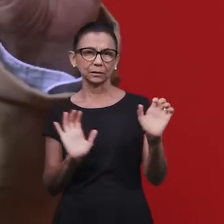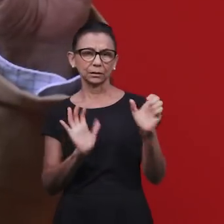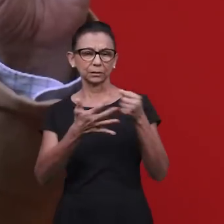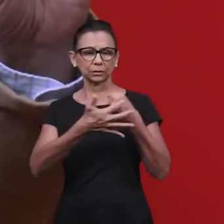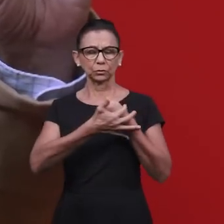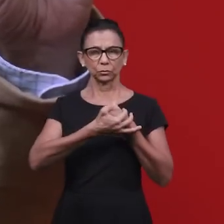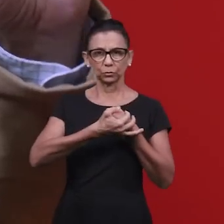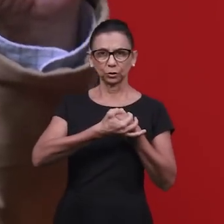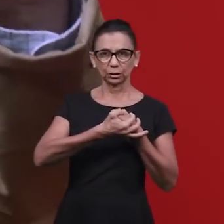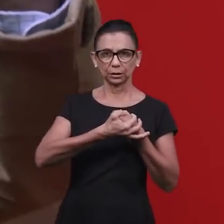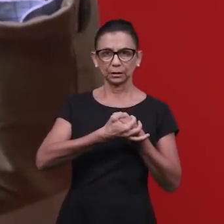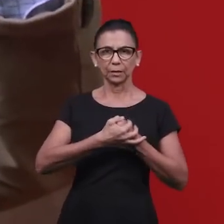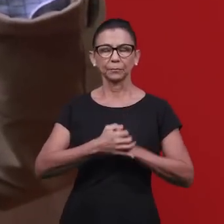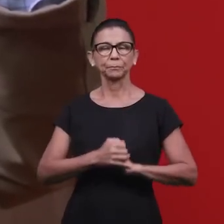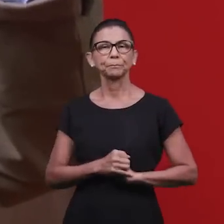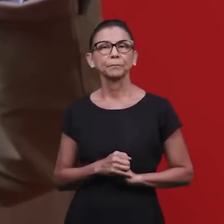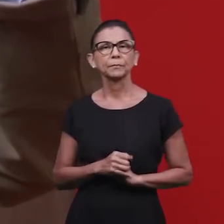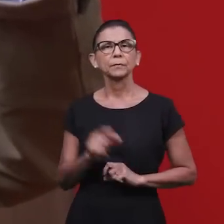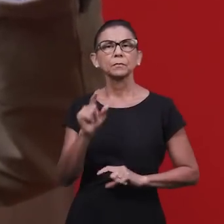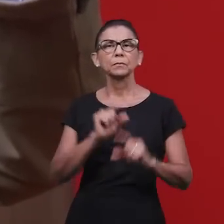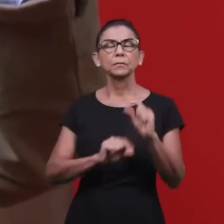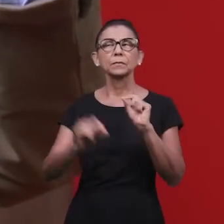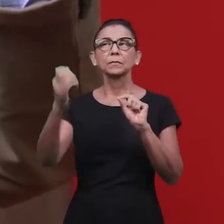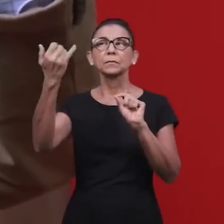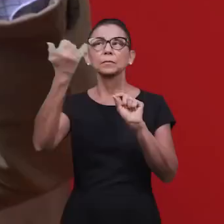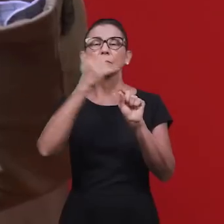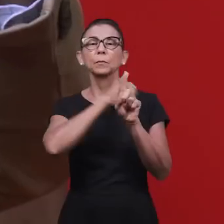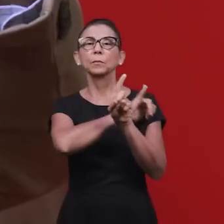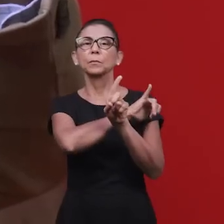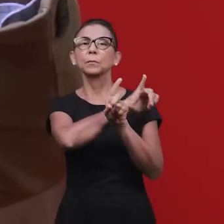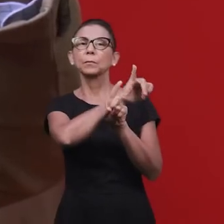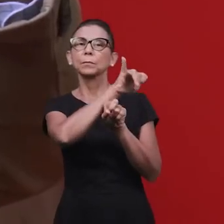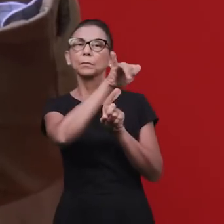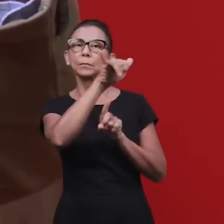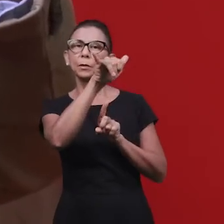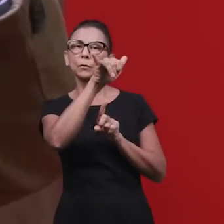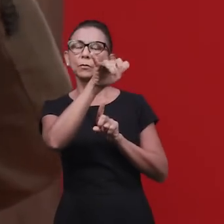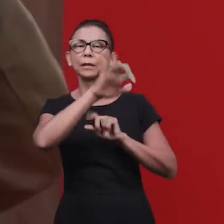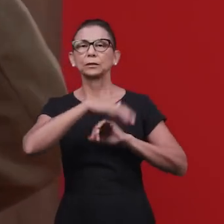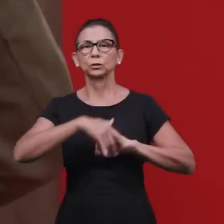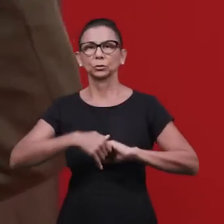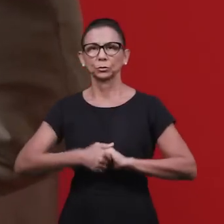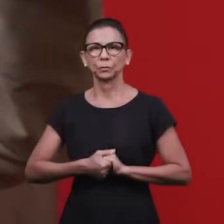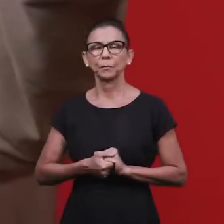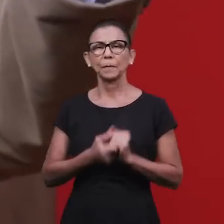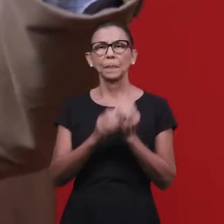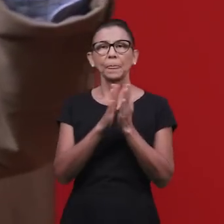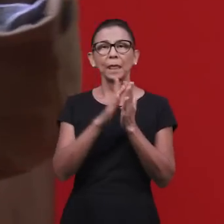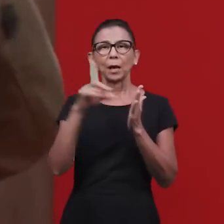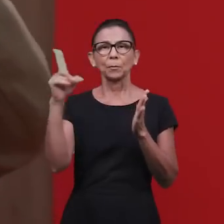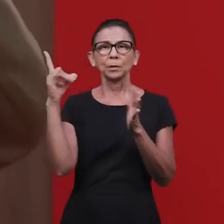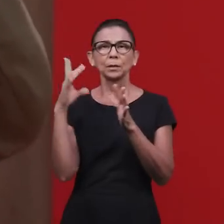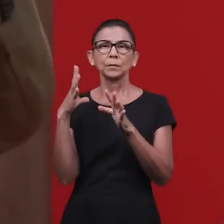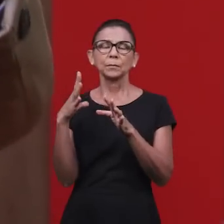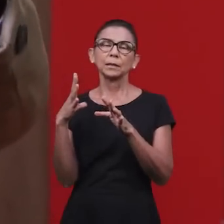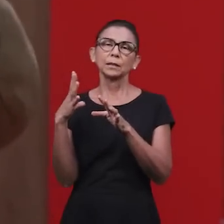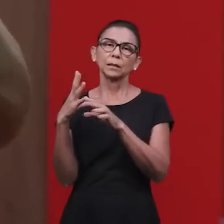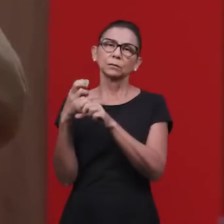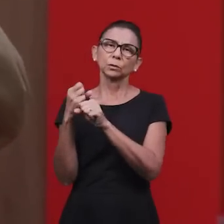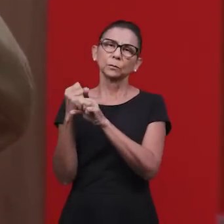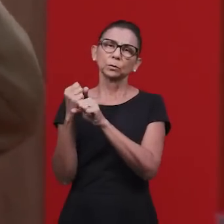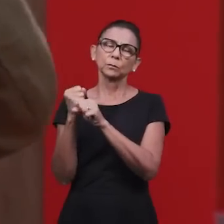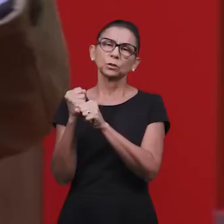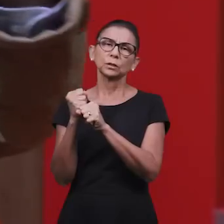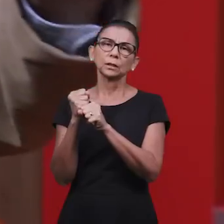profético. Porque a Bíblia é uma somatória de fatos históricos, não